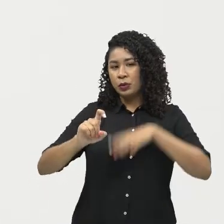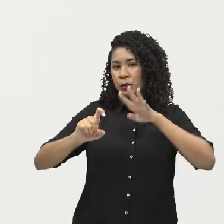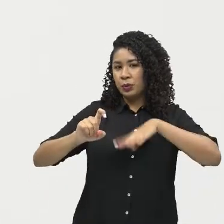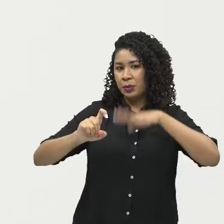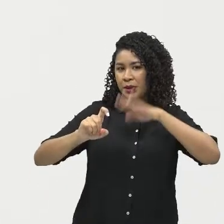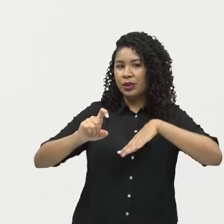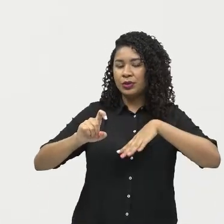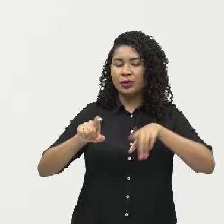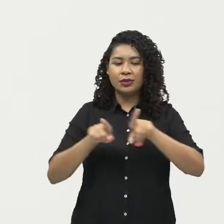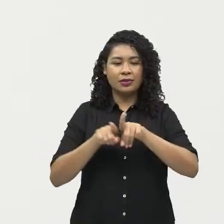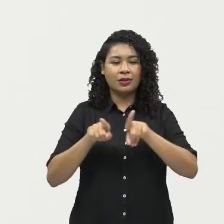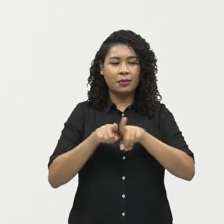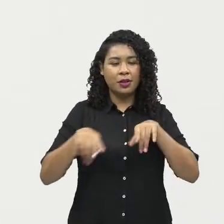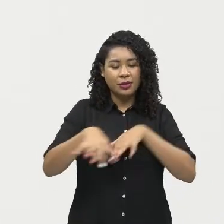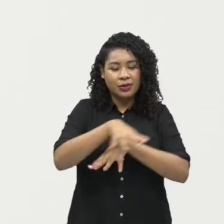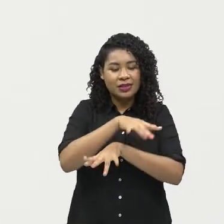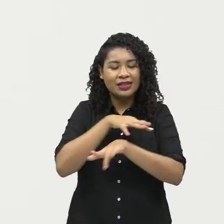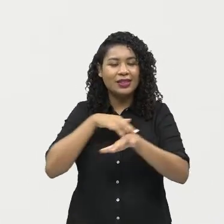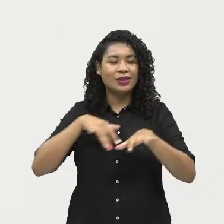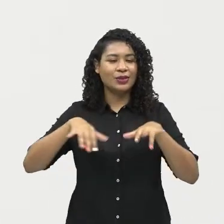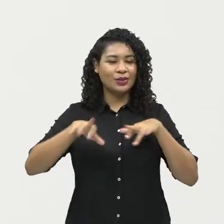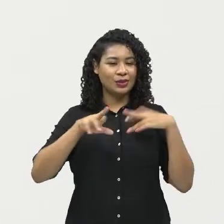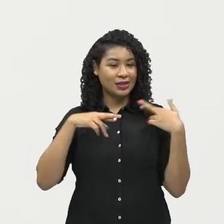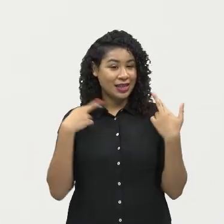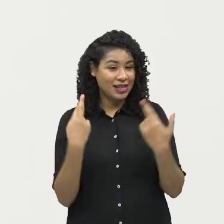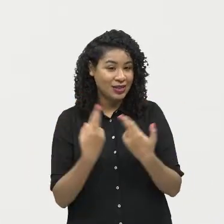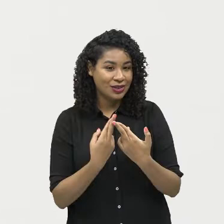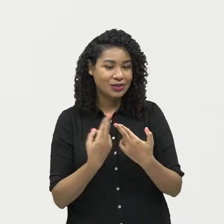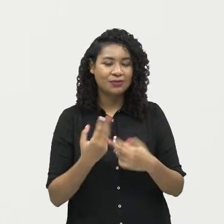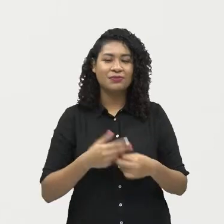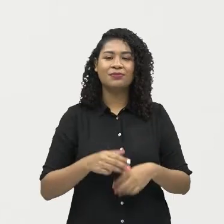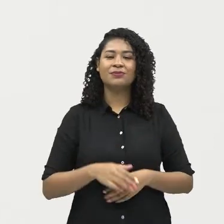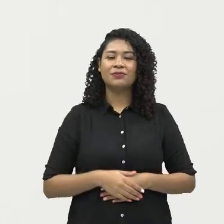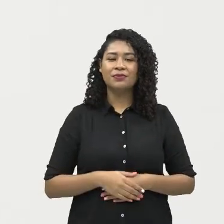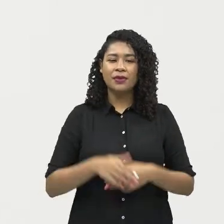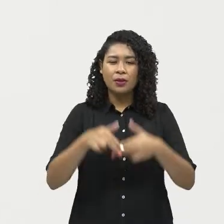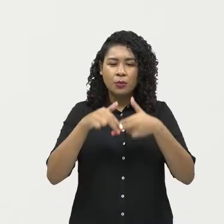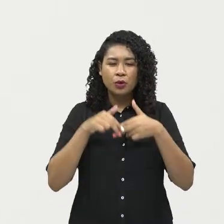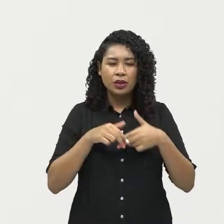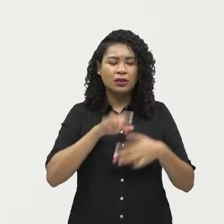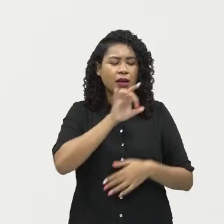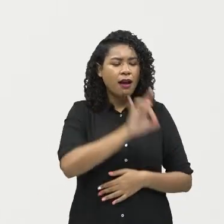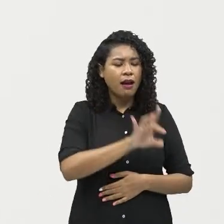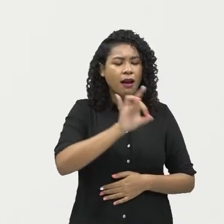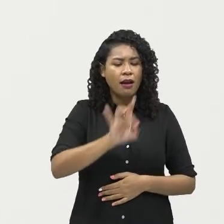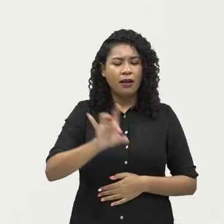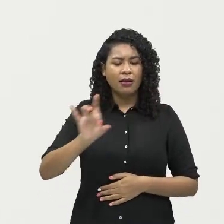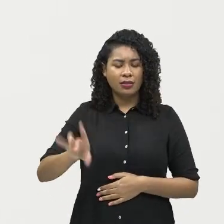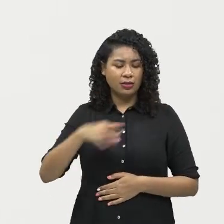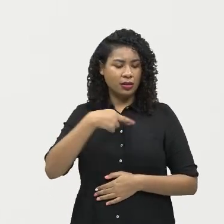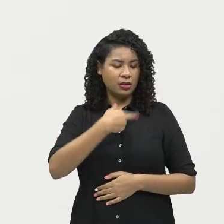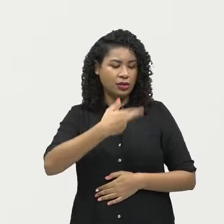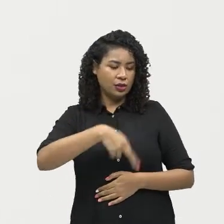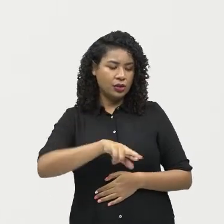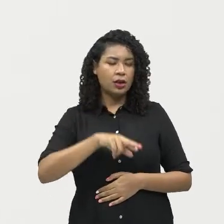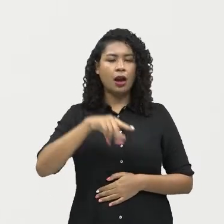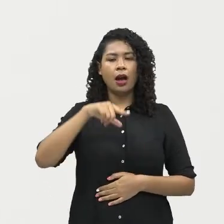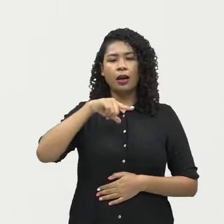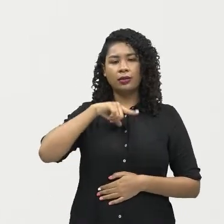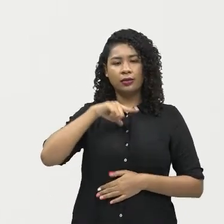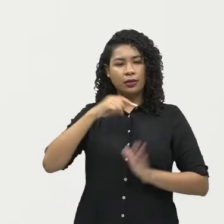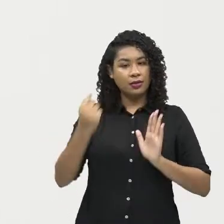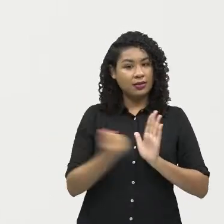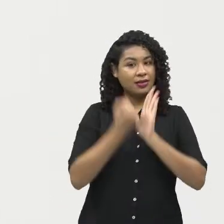Cada religião, cada experiência religiosa tem símbolos, tem mitos e tem